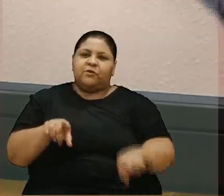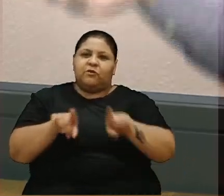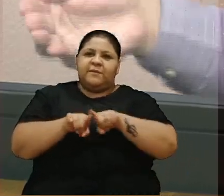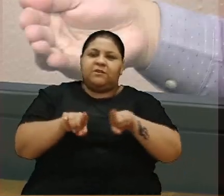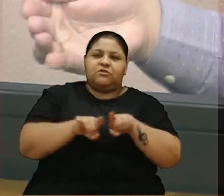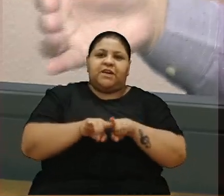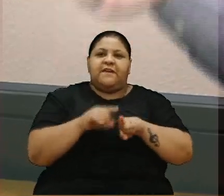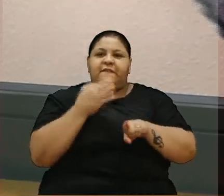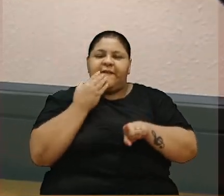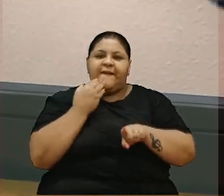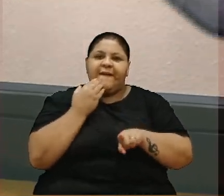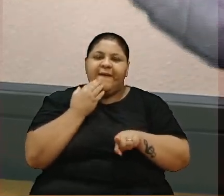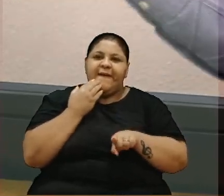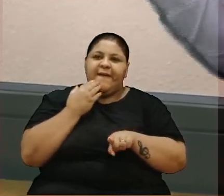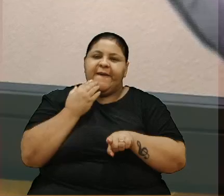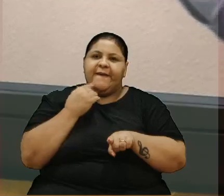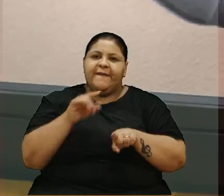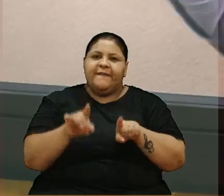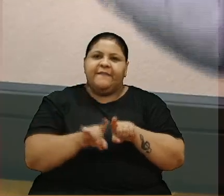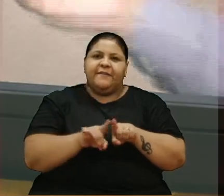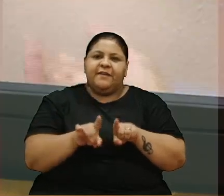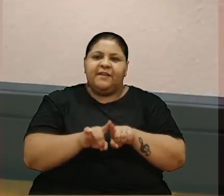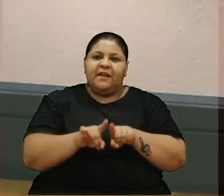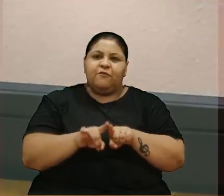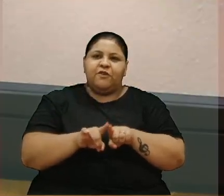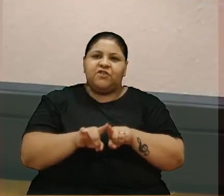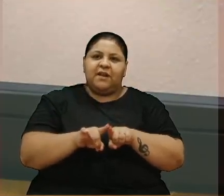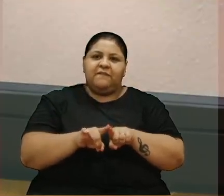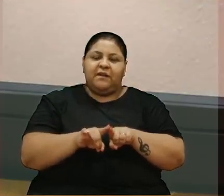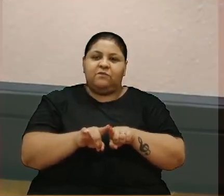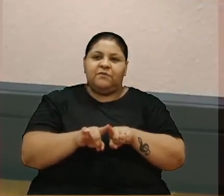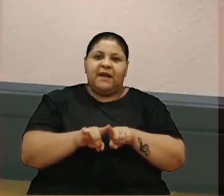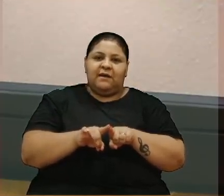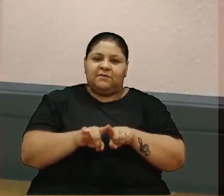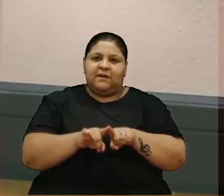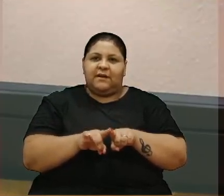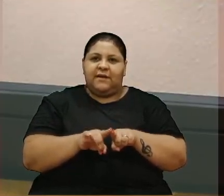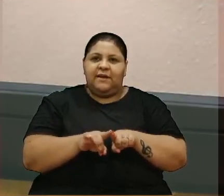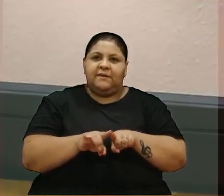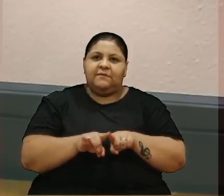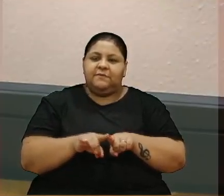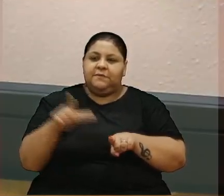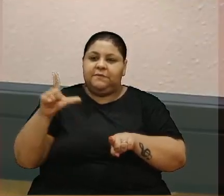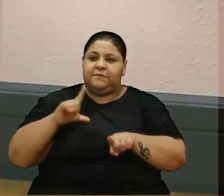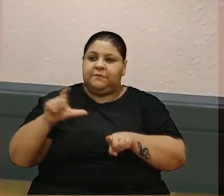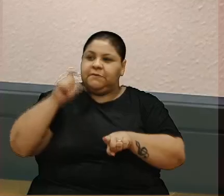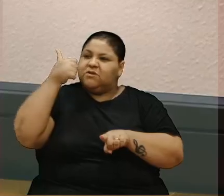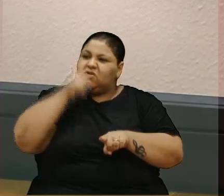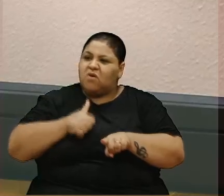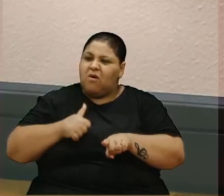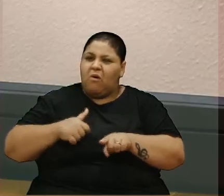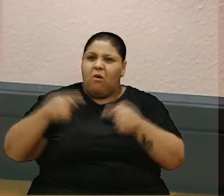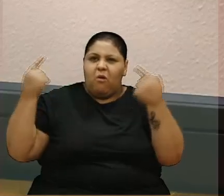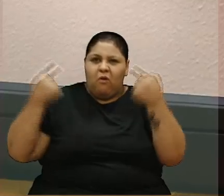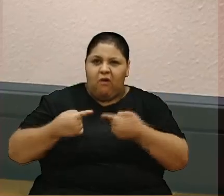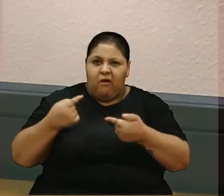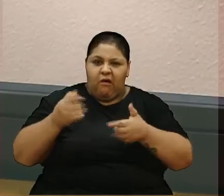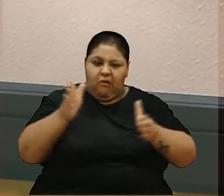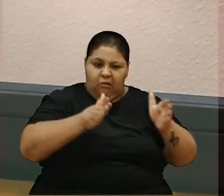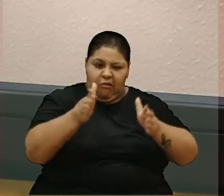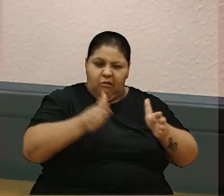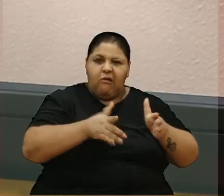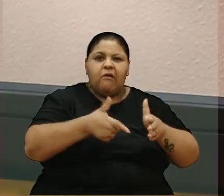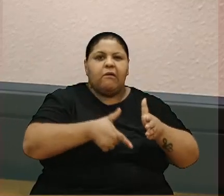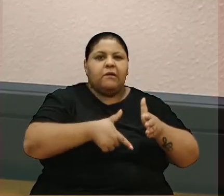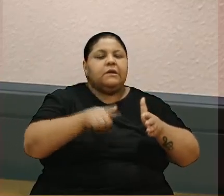do machismo da sociedade são atacadas de uma forma diferente. Isso é inegável. E a legislatura passada